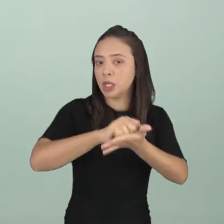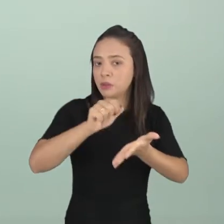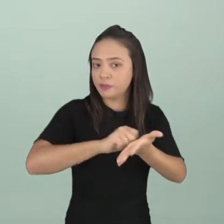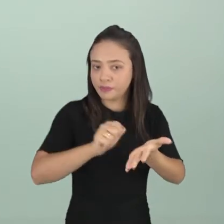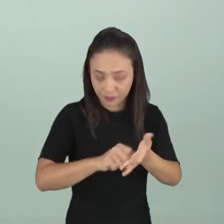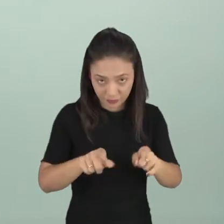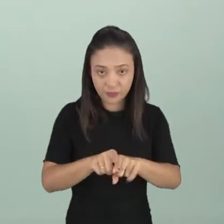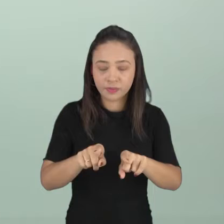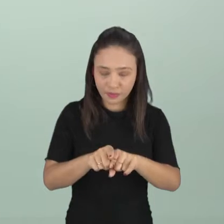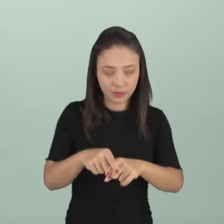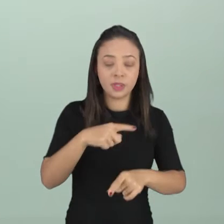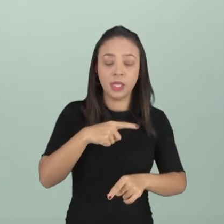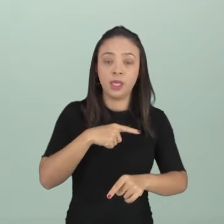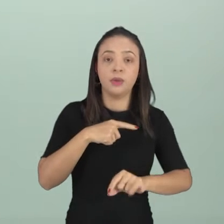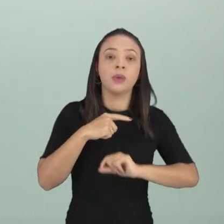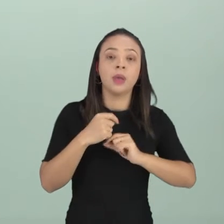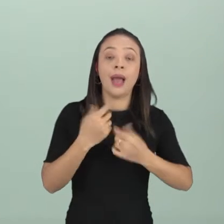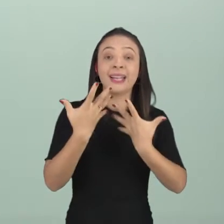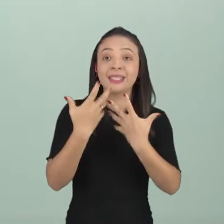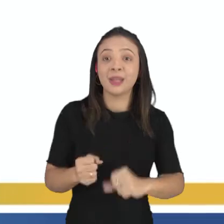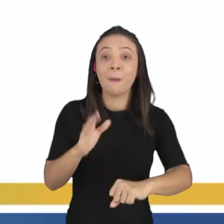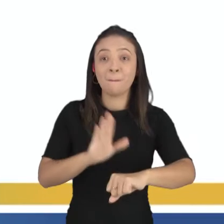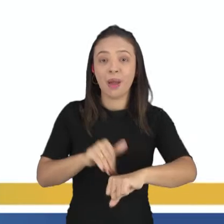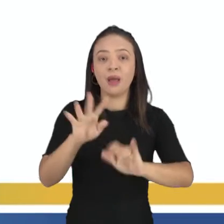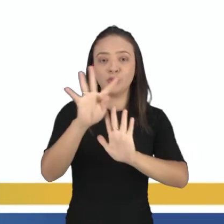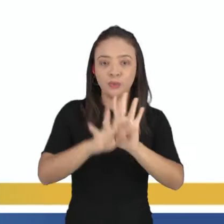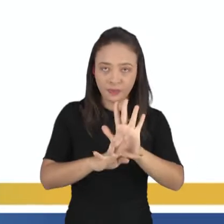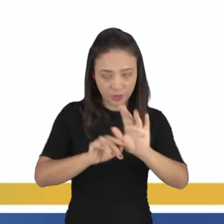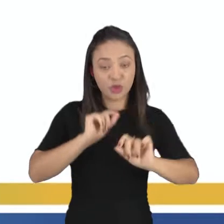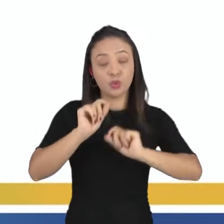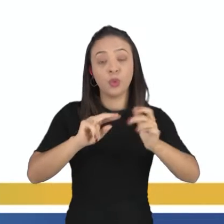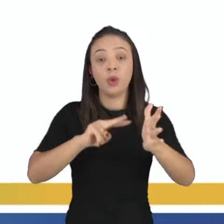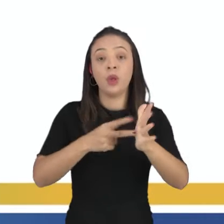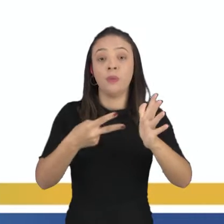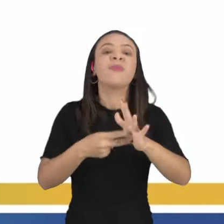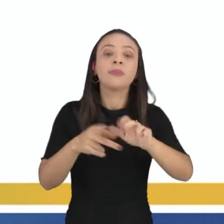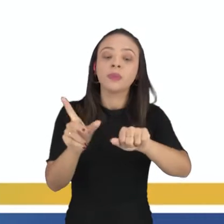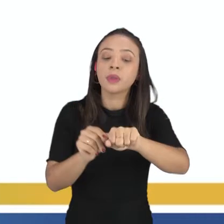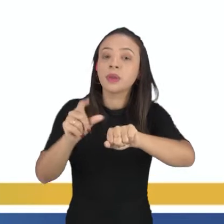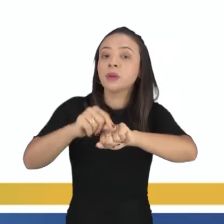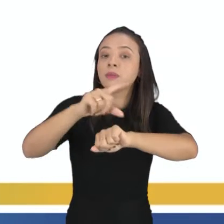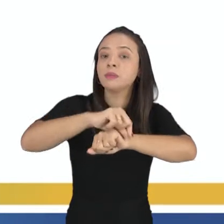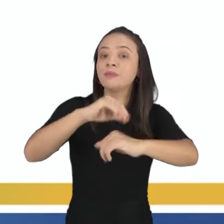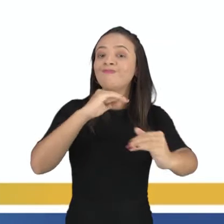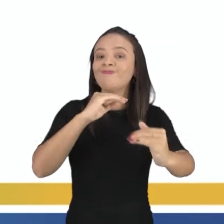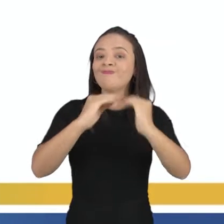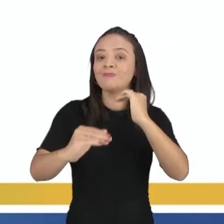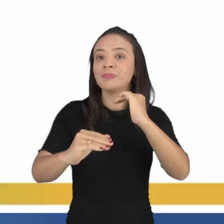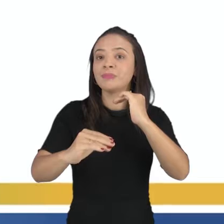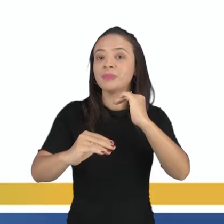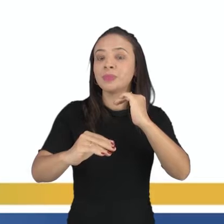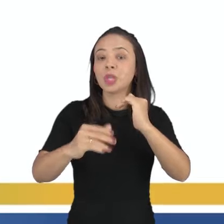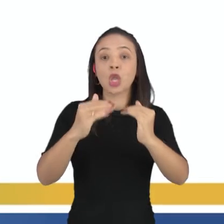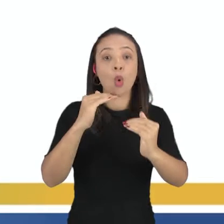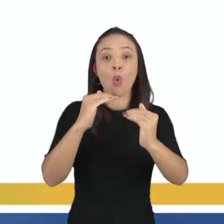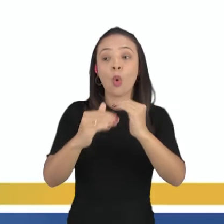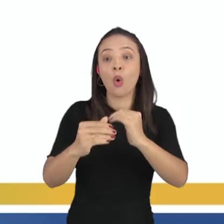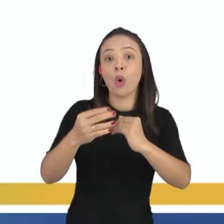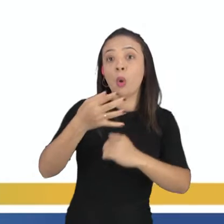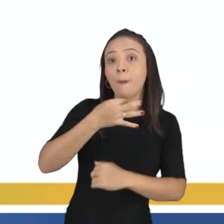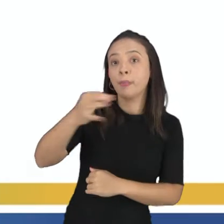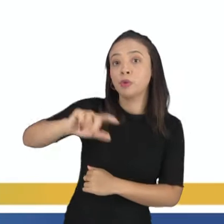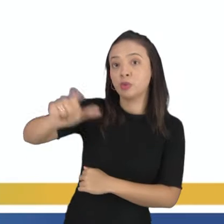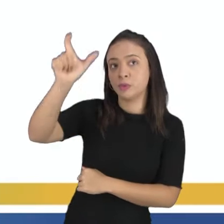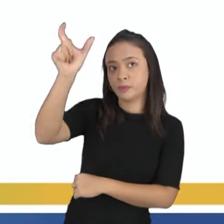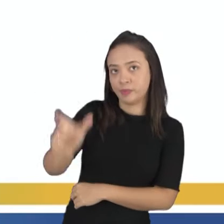conferir maior propriedade nos textos, a contra-argumentação apresenta ideias opostas à argumentação. É aquilo que eu